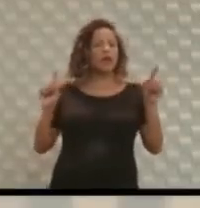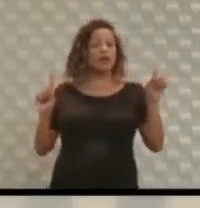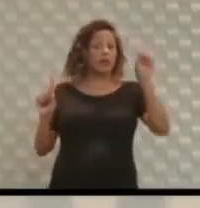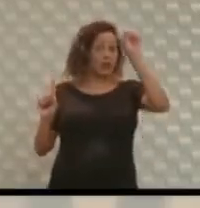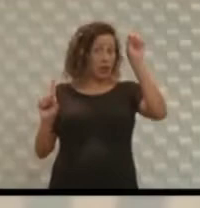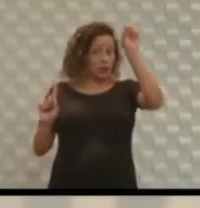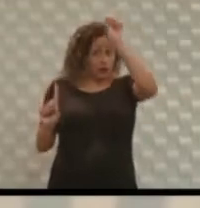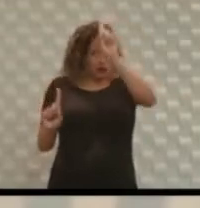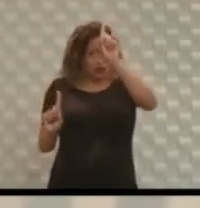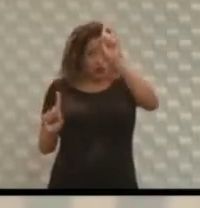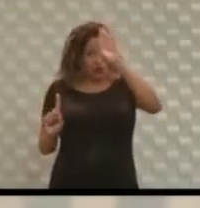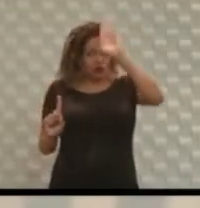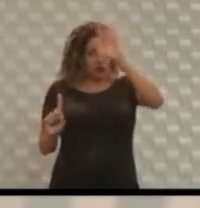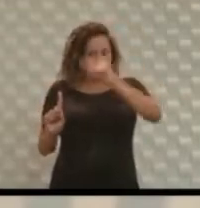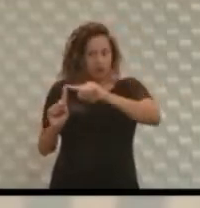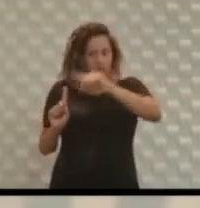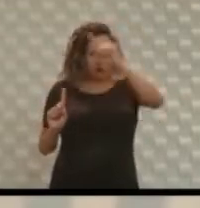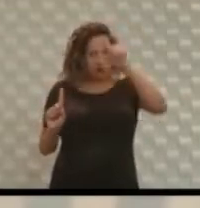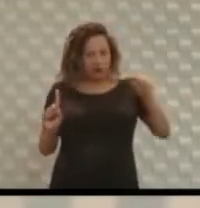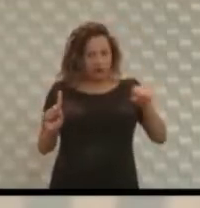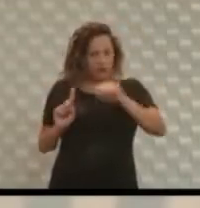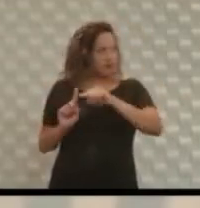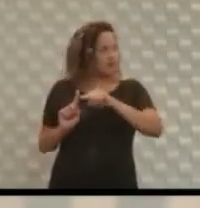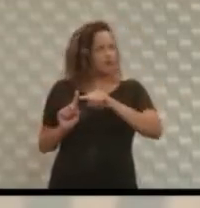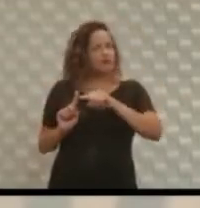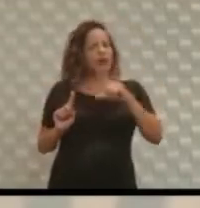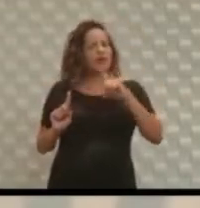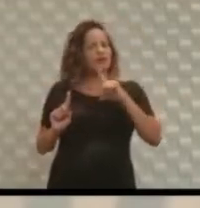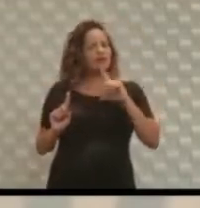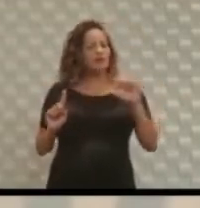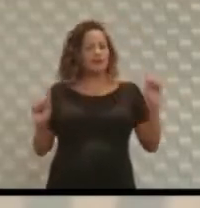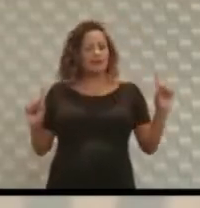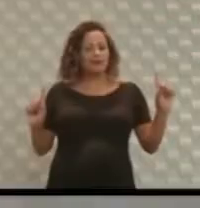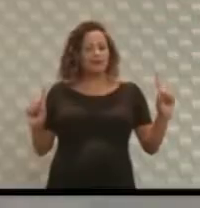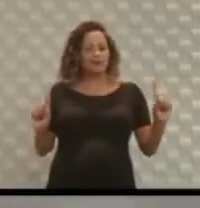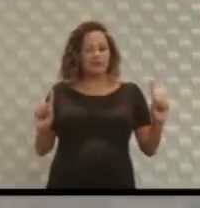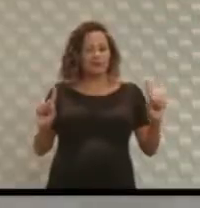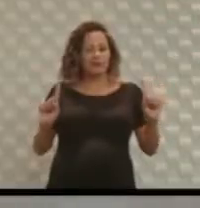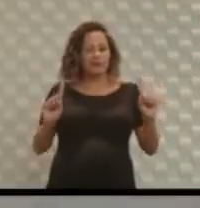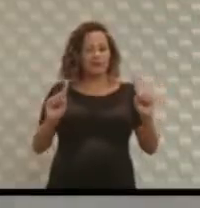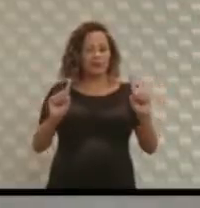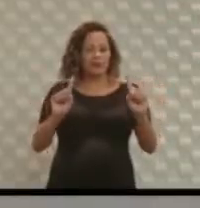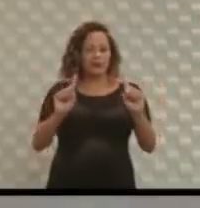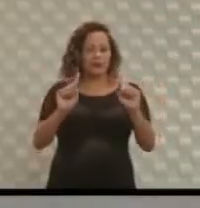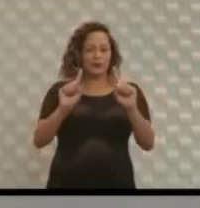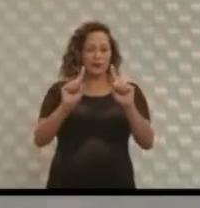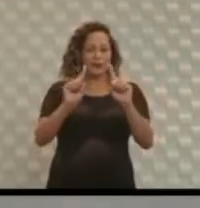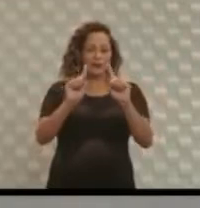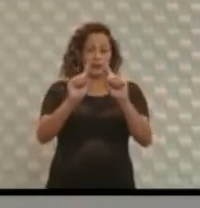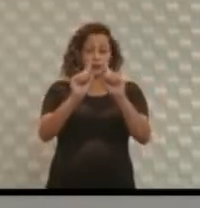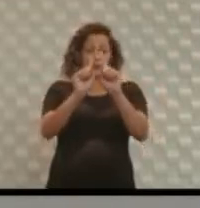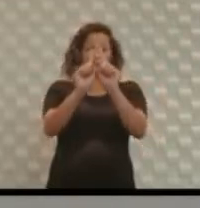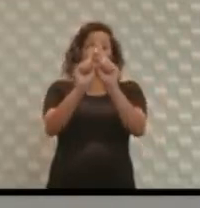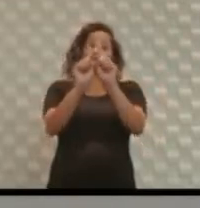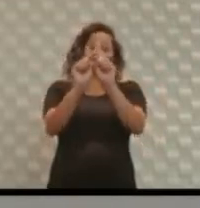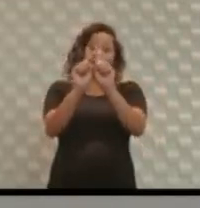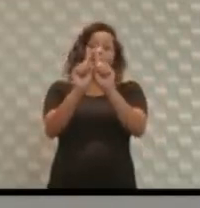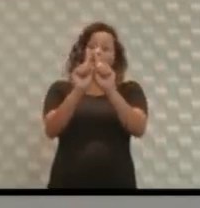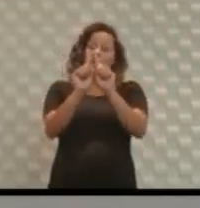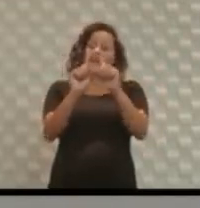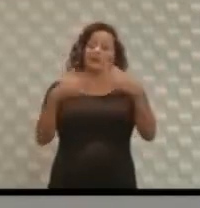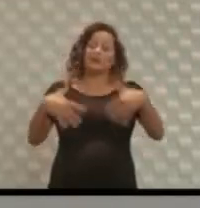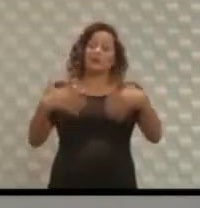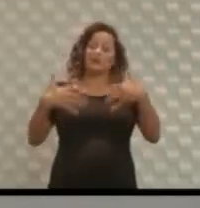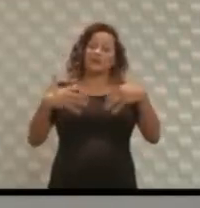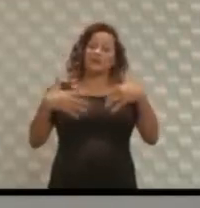cima, à medida que eles se aproximam de Deus, eles se aproximam um do outro. Então, Deus tem